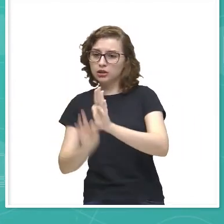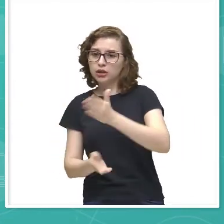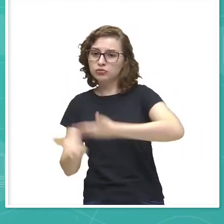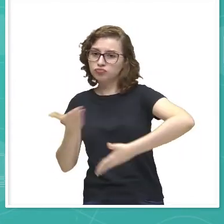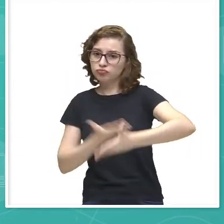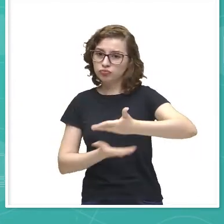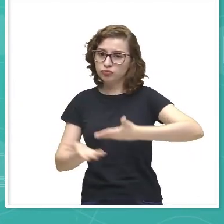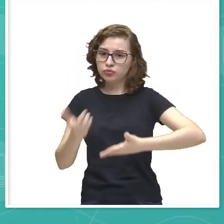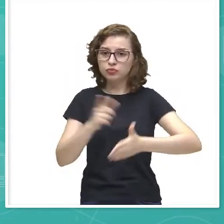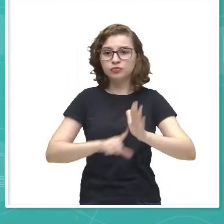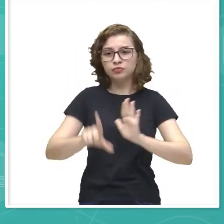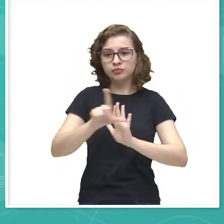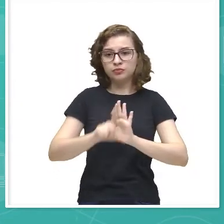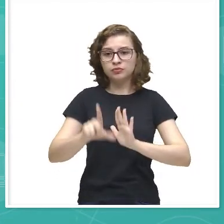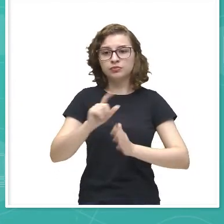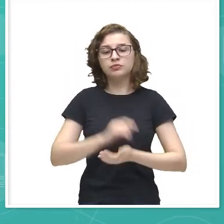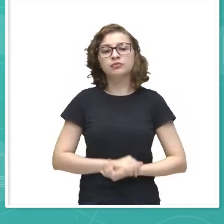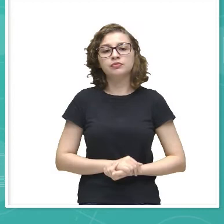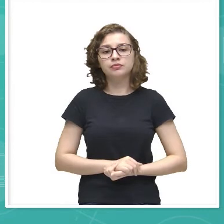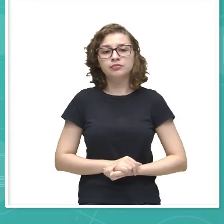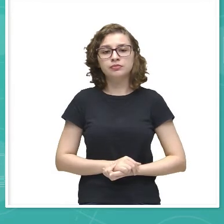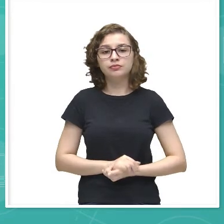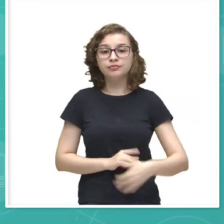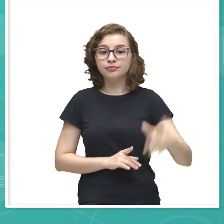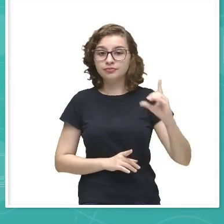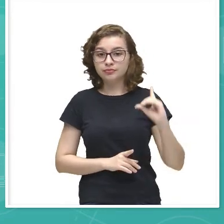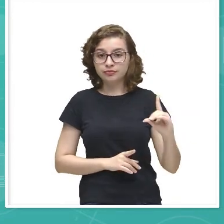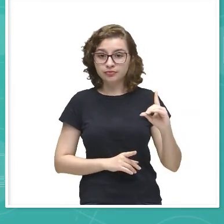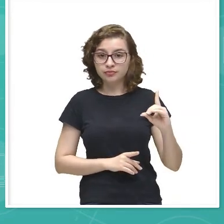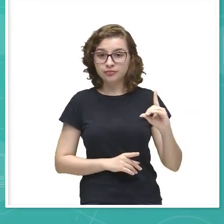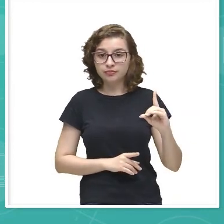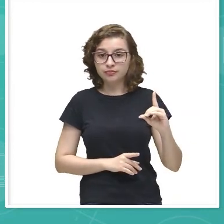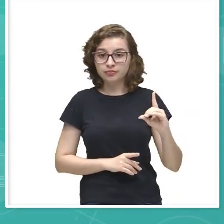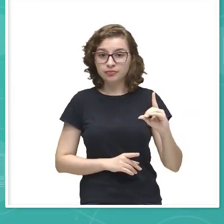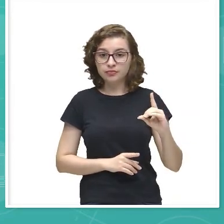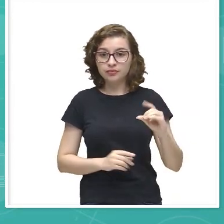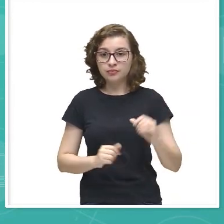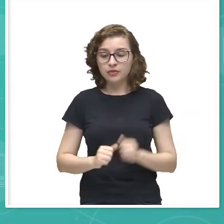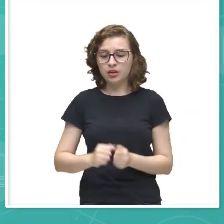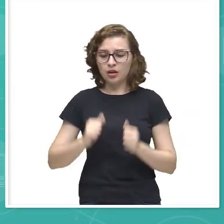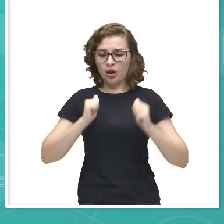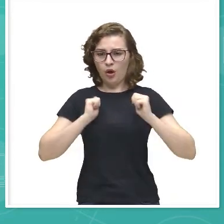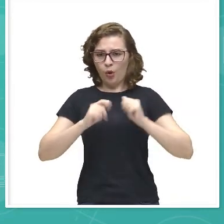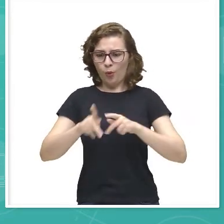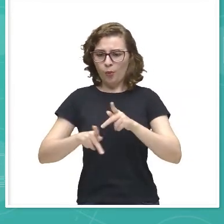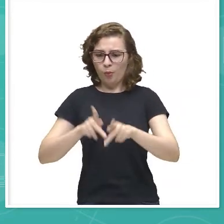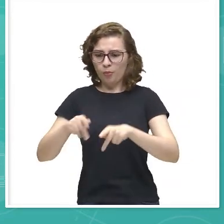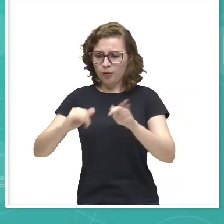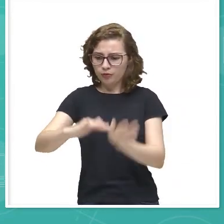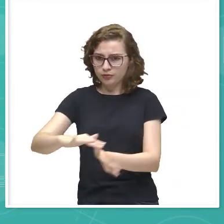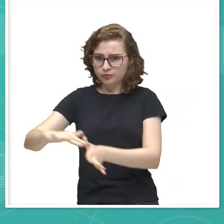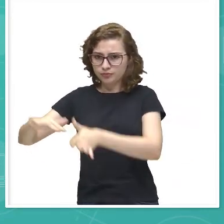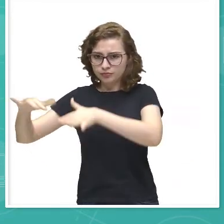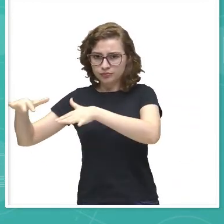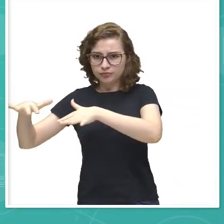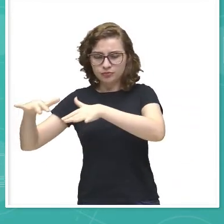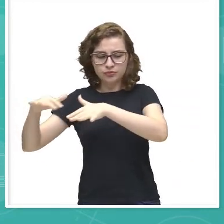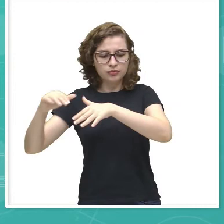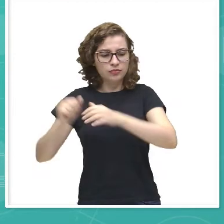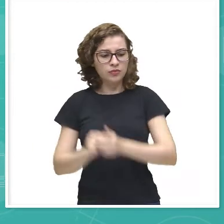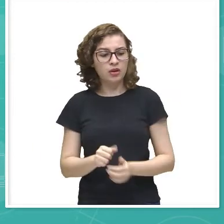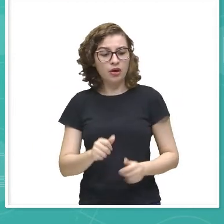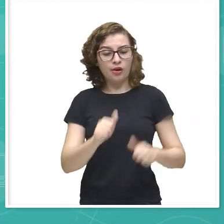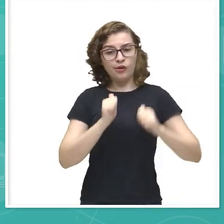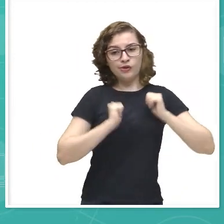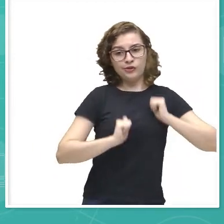e texto literário. Alternativa D. Manutenção de um diálogo com o público.